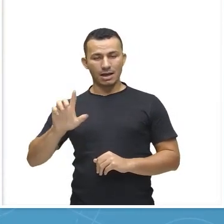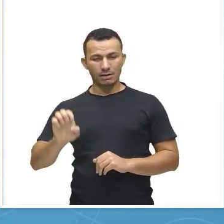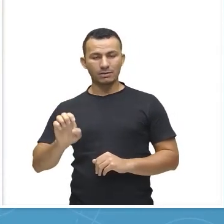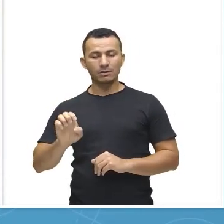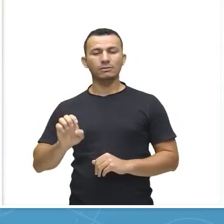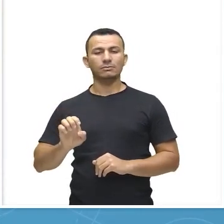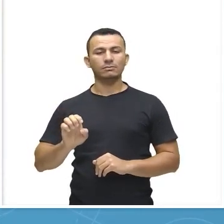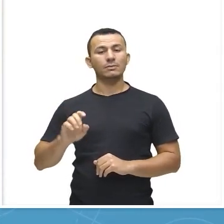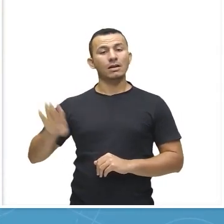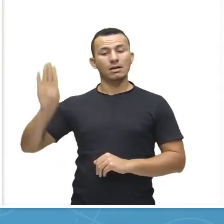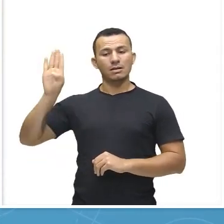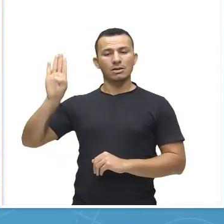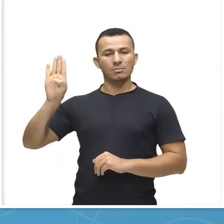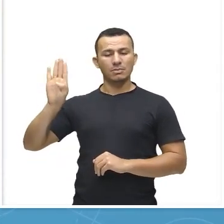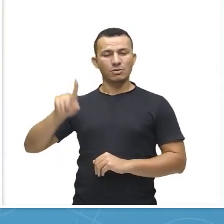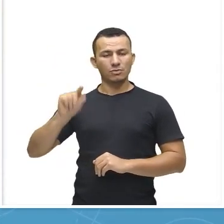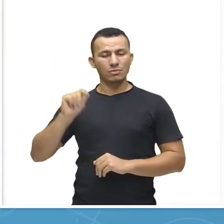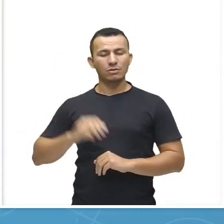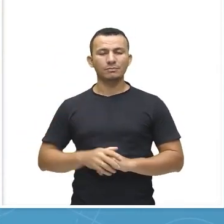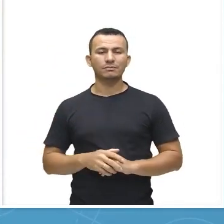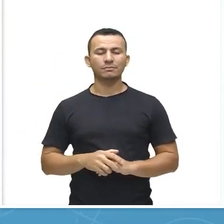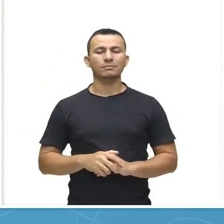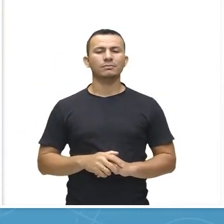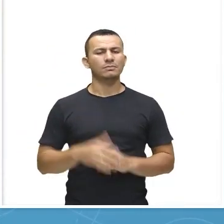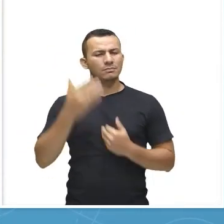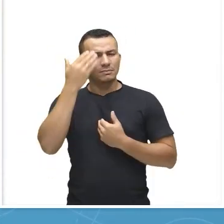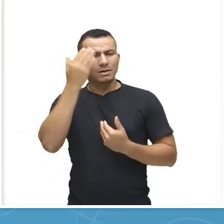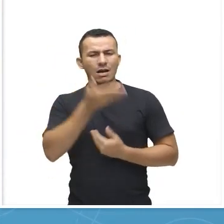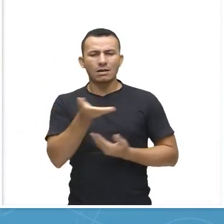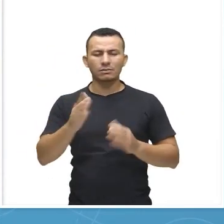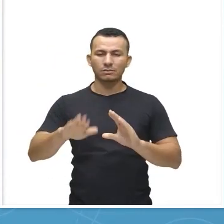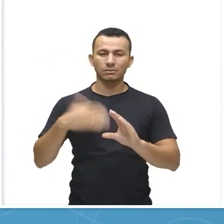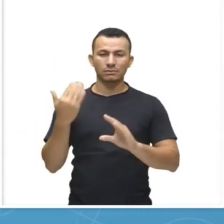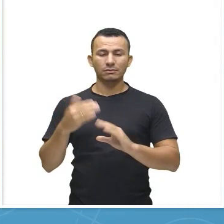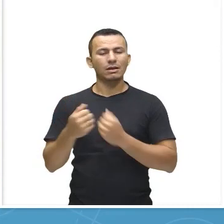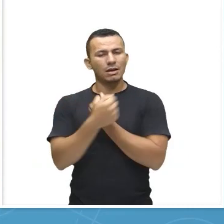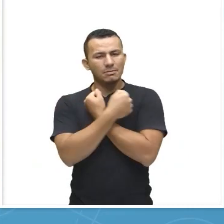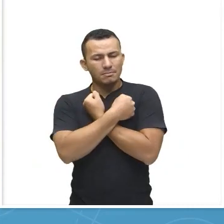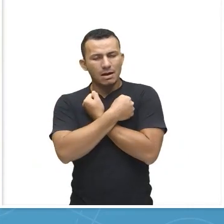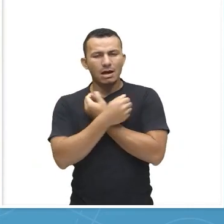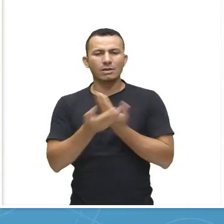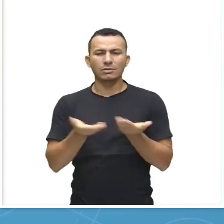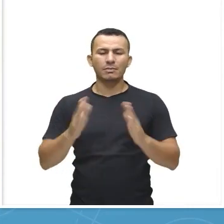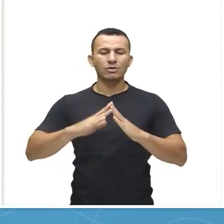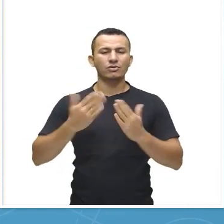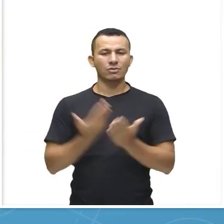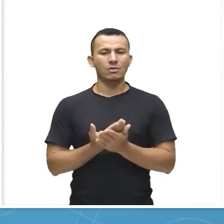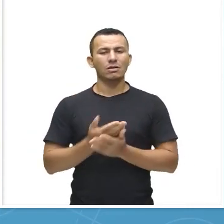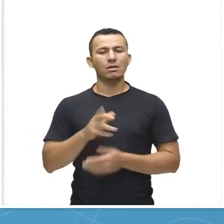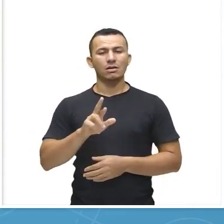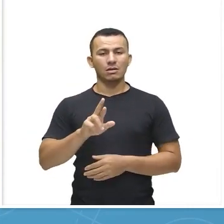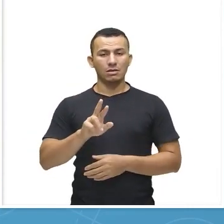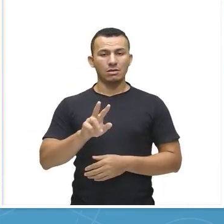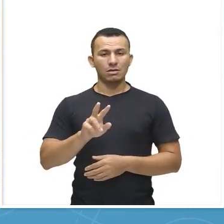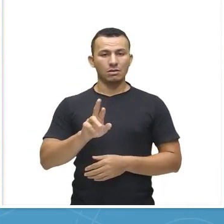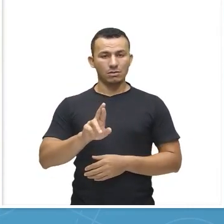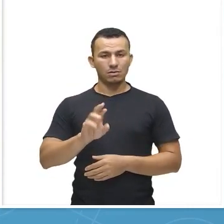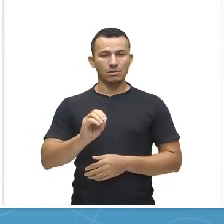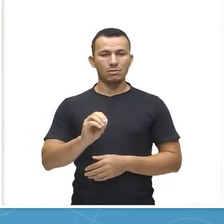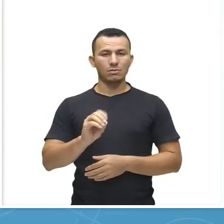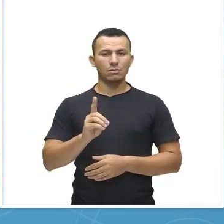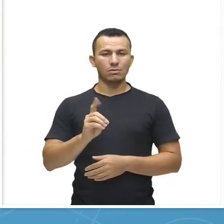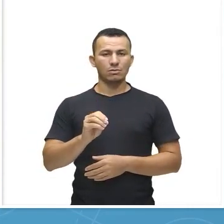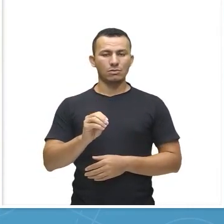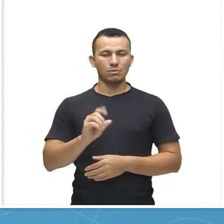Escola Rodolfo Vale. Obrigado, Micaele, pela participação. E um abraço para a galera da Escola Rodolfo Vale. A Adria